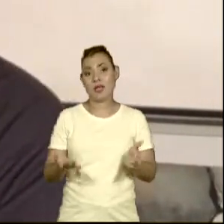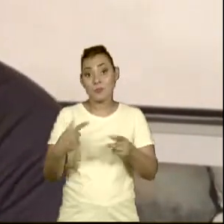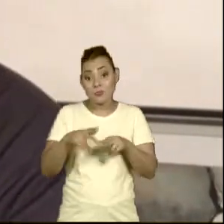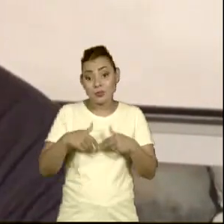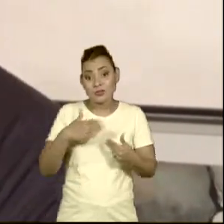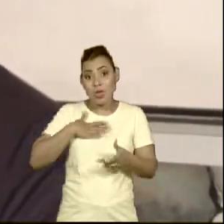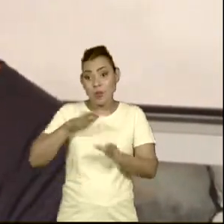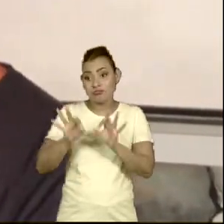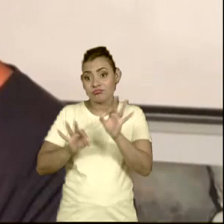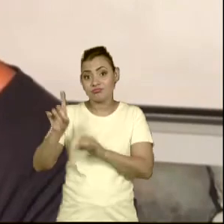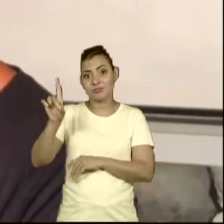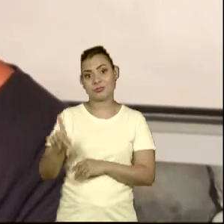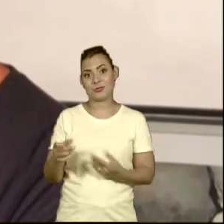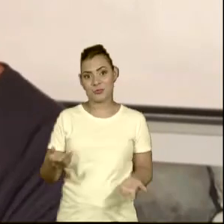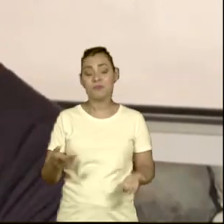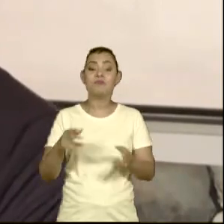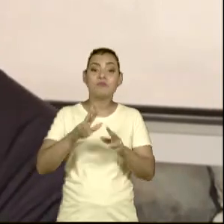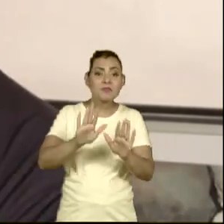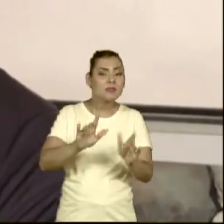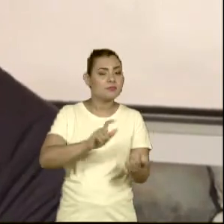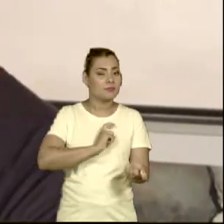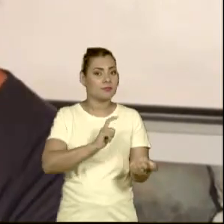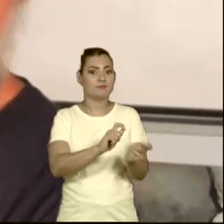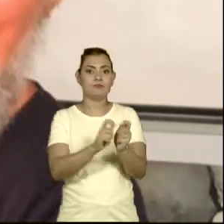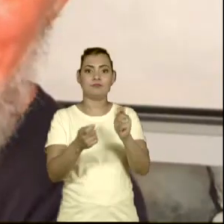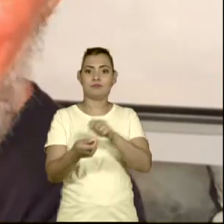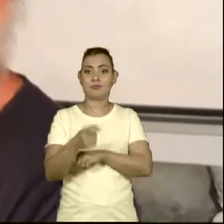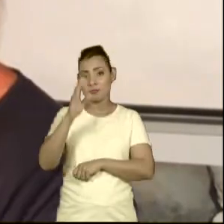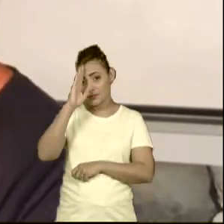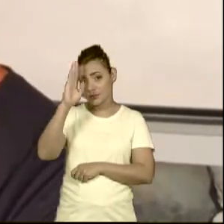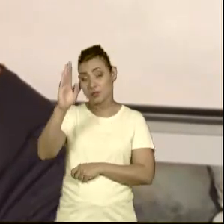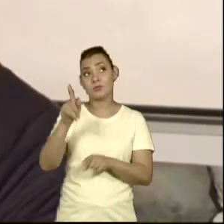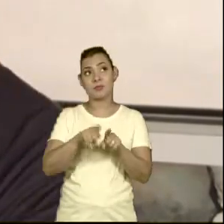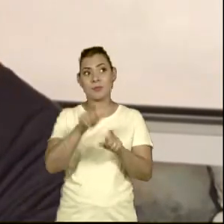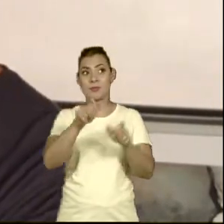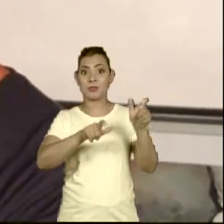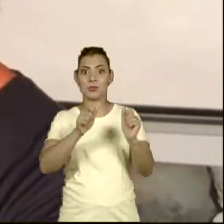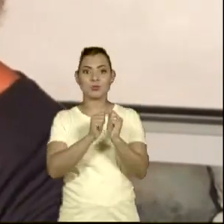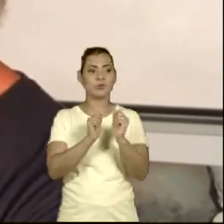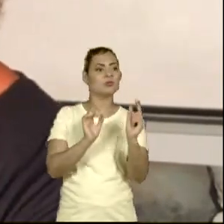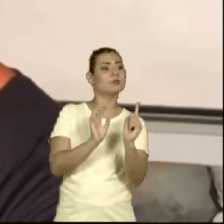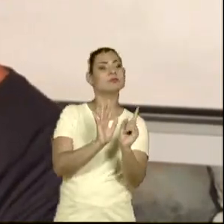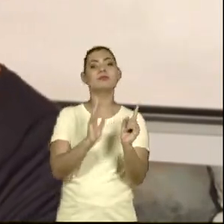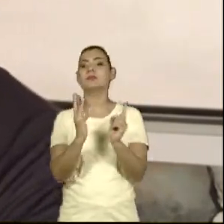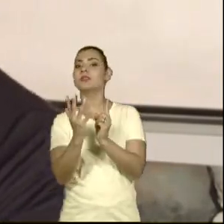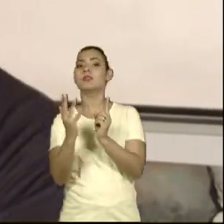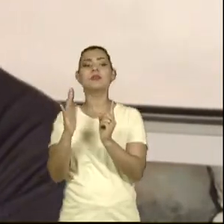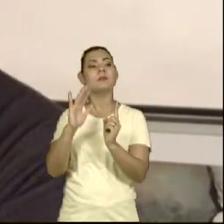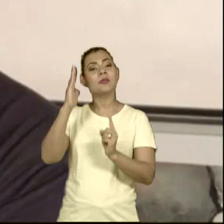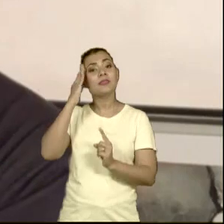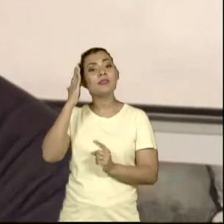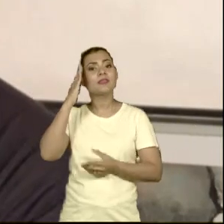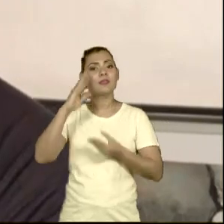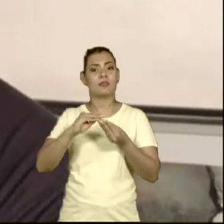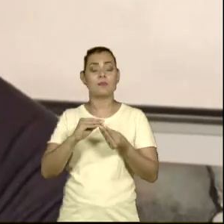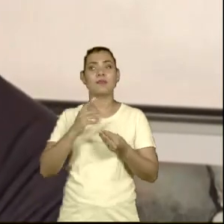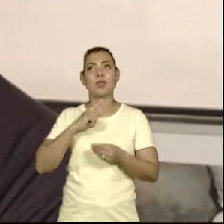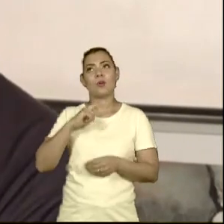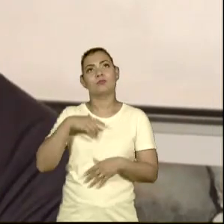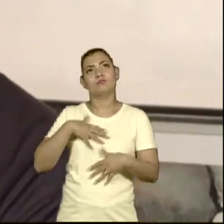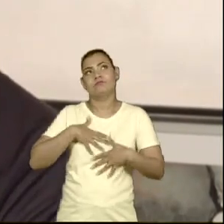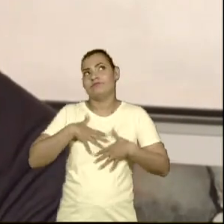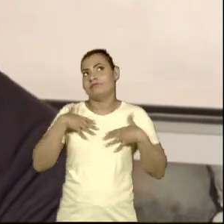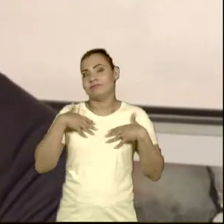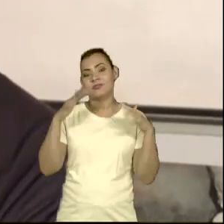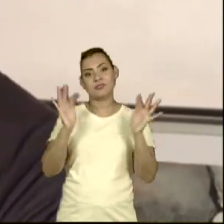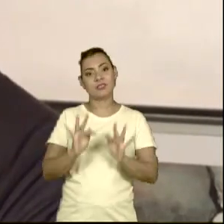pronto, entendeu? mas tem essa adequação, principalmente com as pessoas que estão em volta de você de entenderem isso, eu tive a honra de dirigir